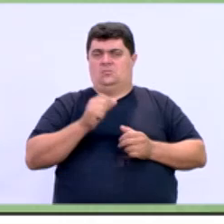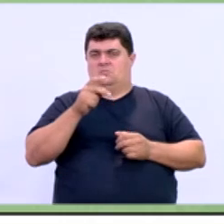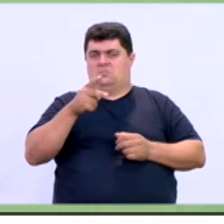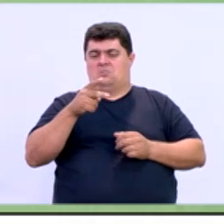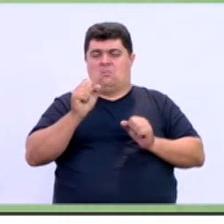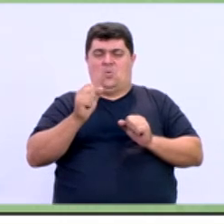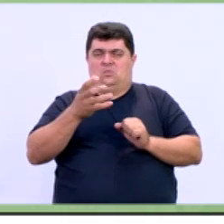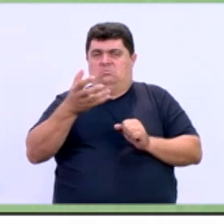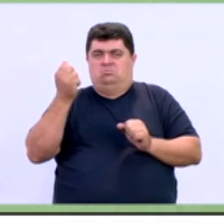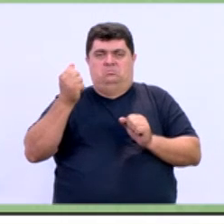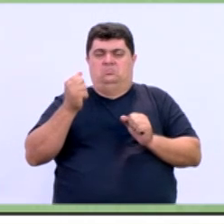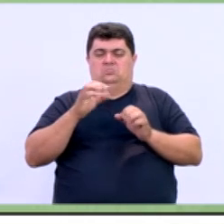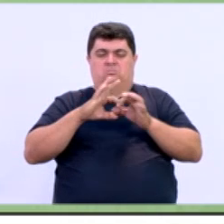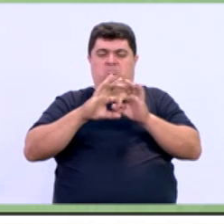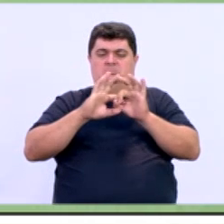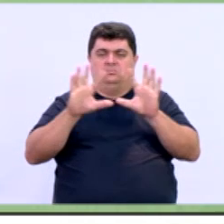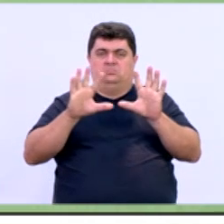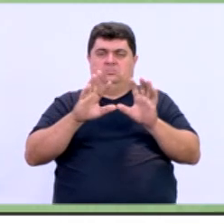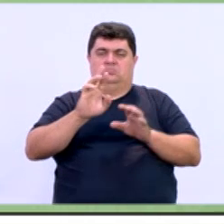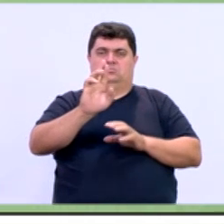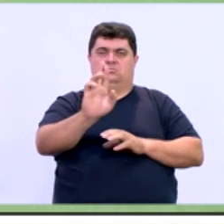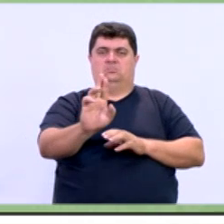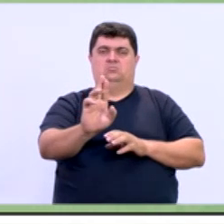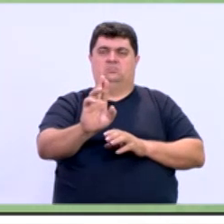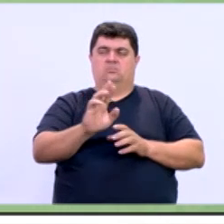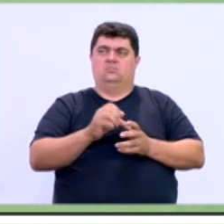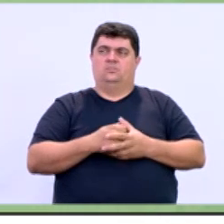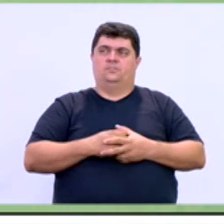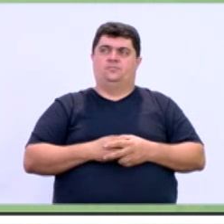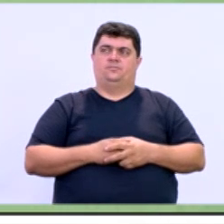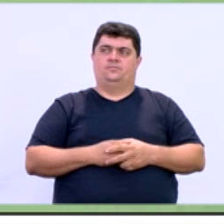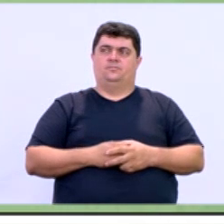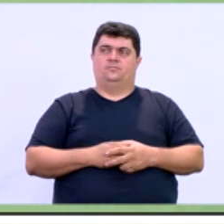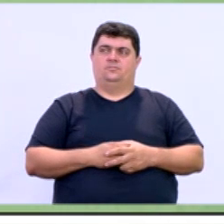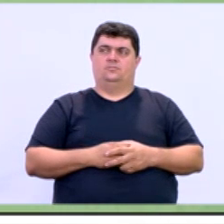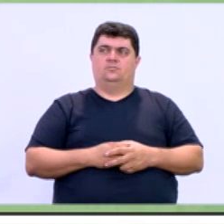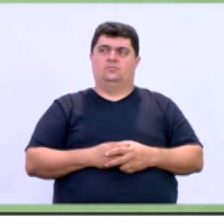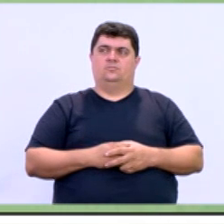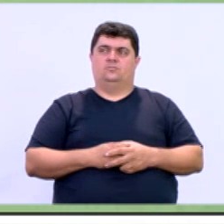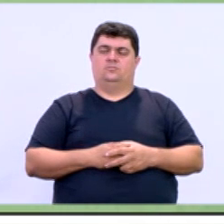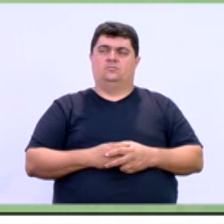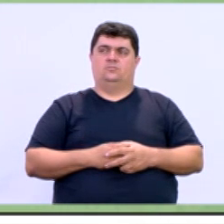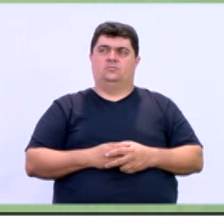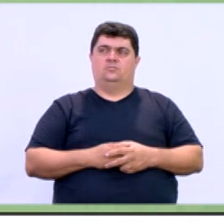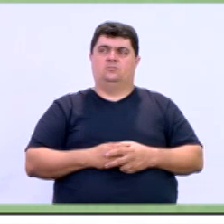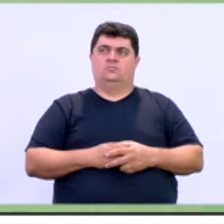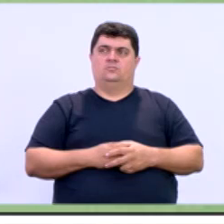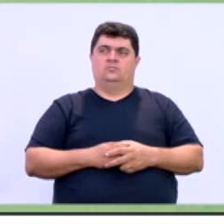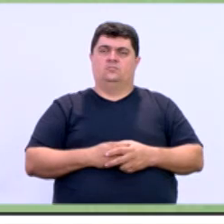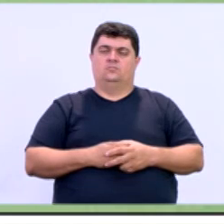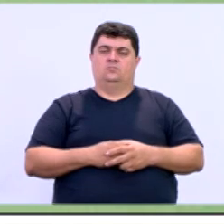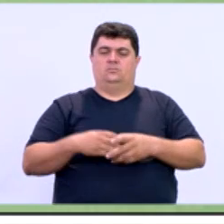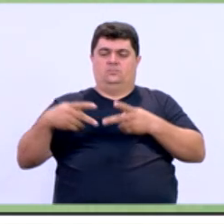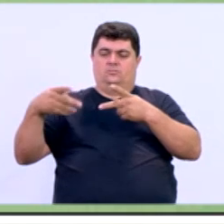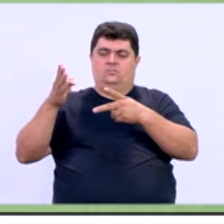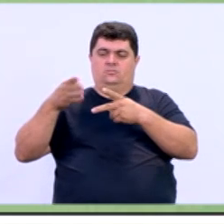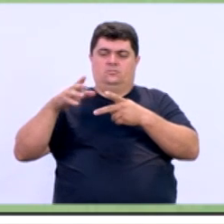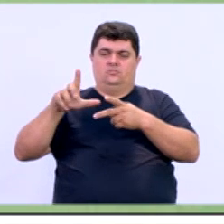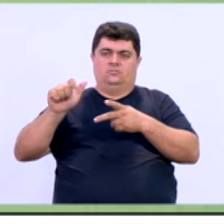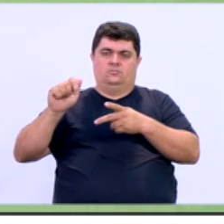2 pontos. Aqui é livre para informar. E aqui eu faço o fechamento da tag